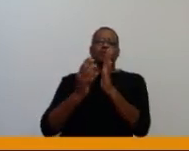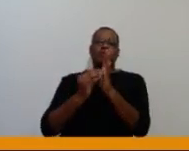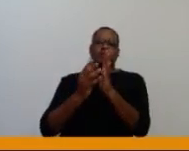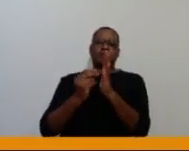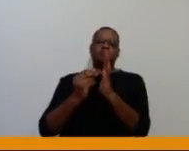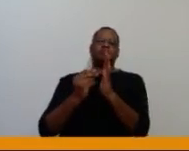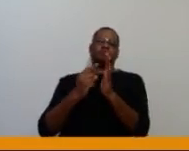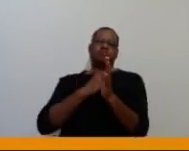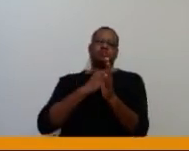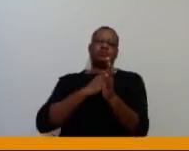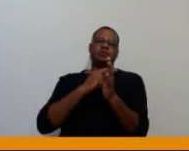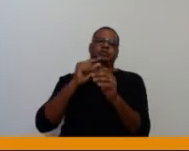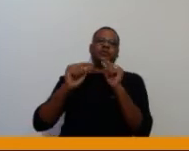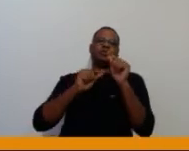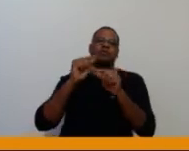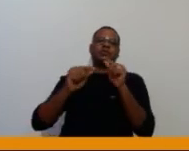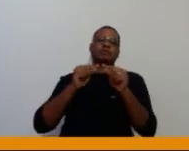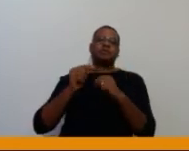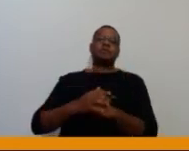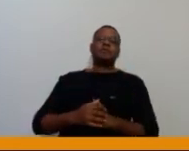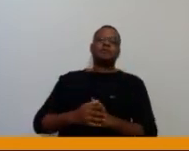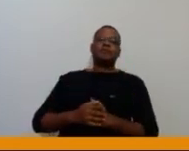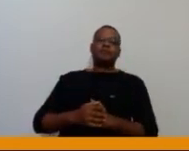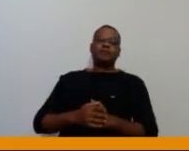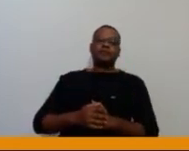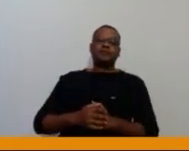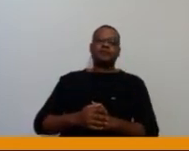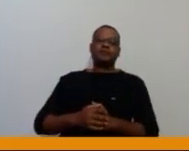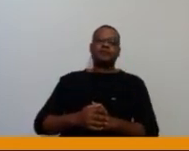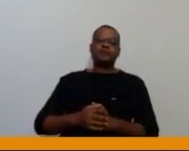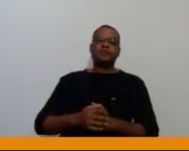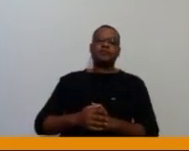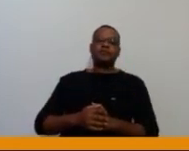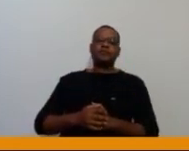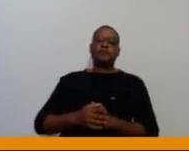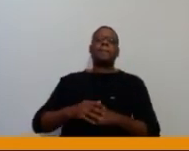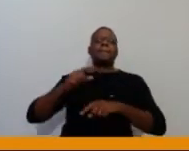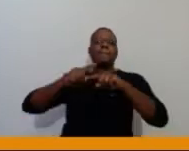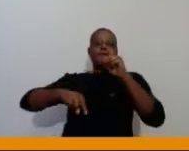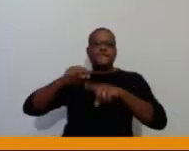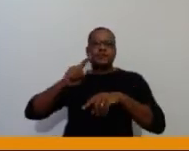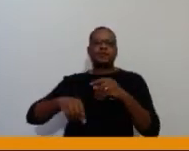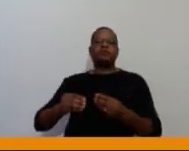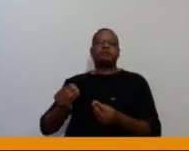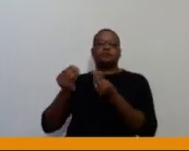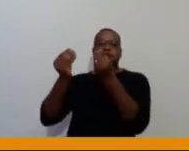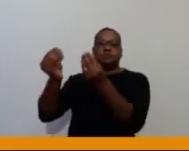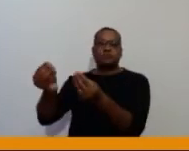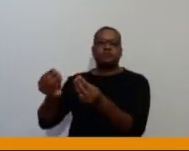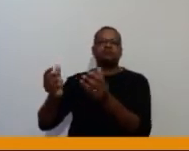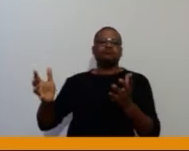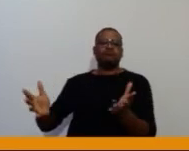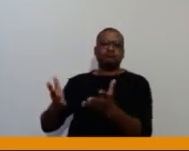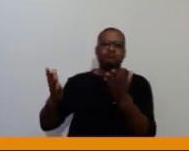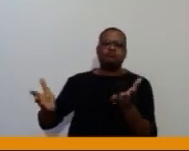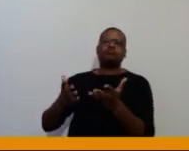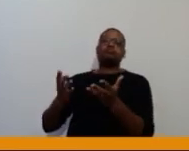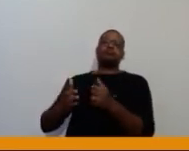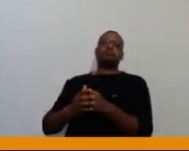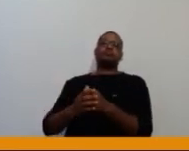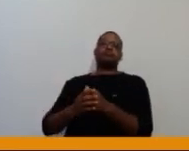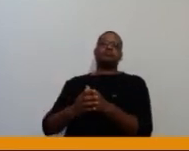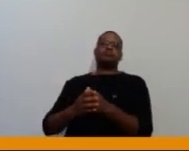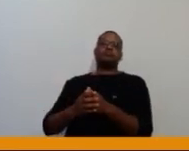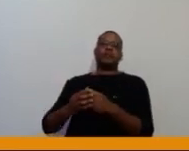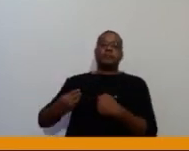a gente produz, outros oferecem, fazem a mobilização, fazem a atuação junto ao momento presencial, permite que o preço dos